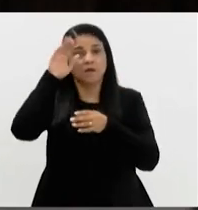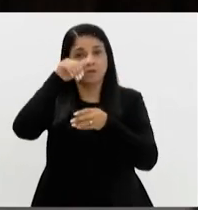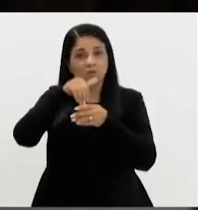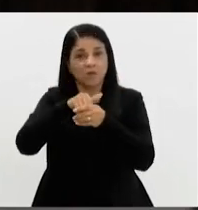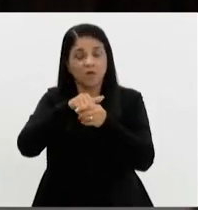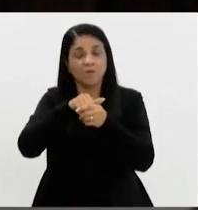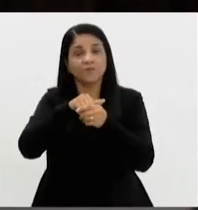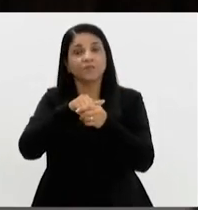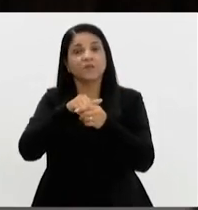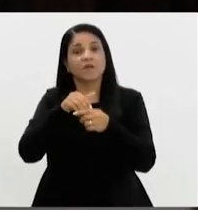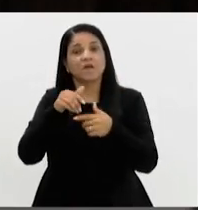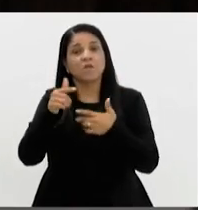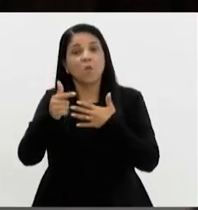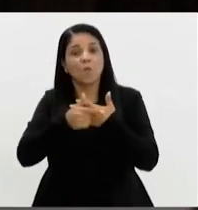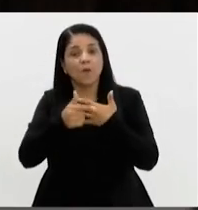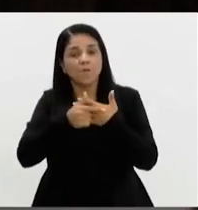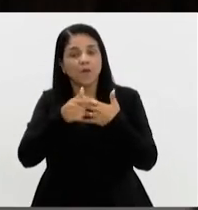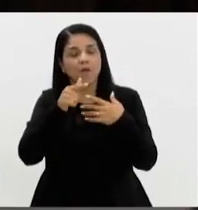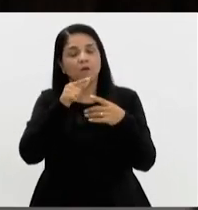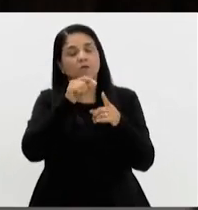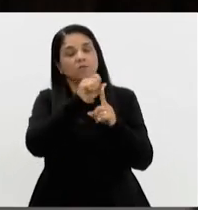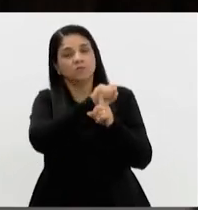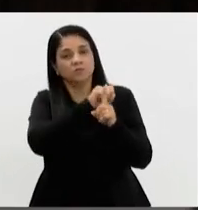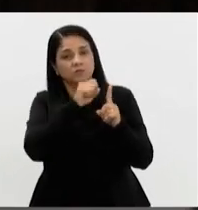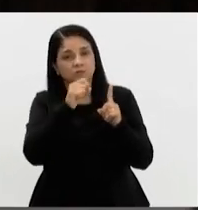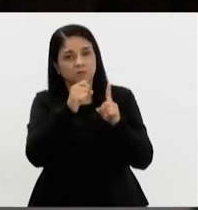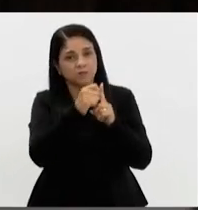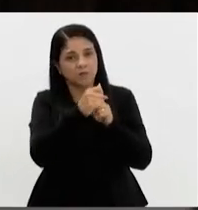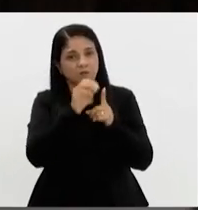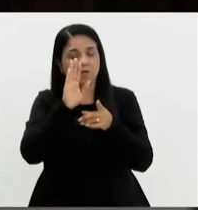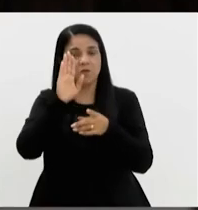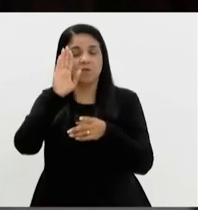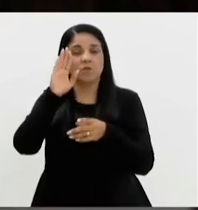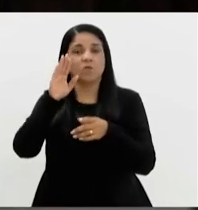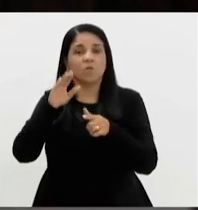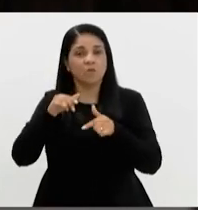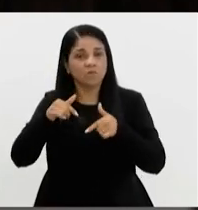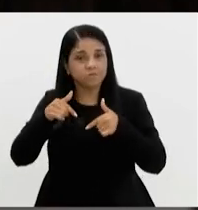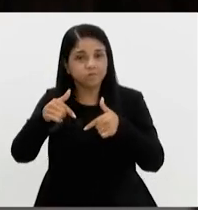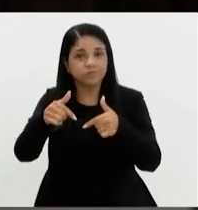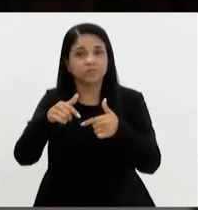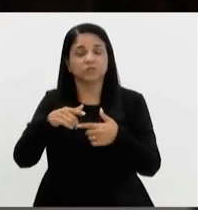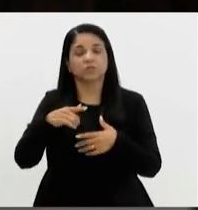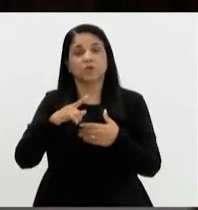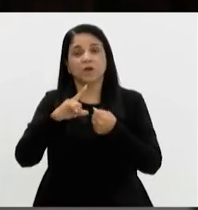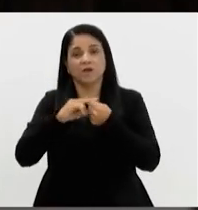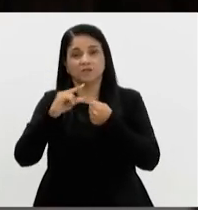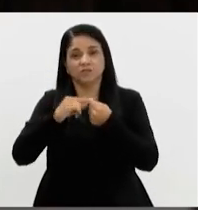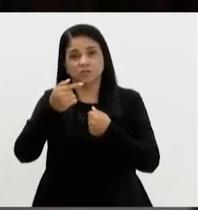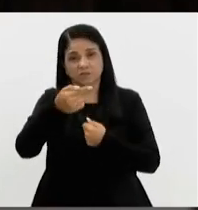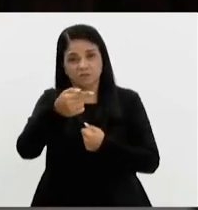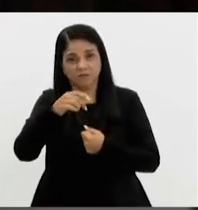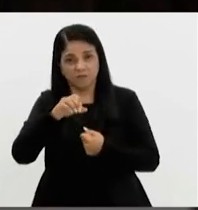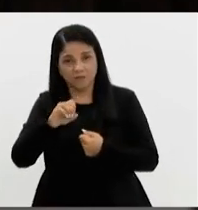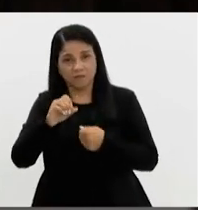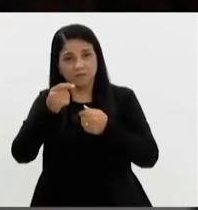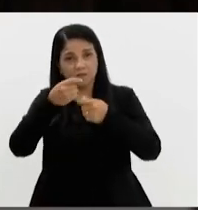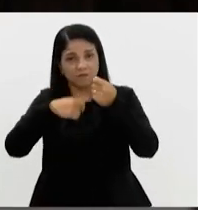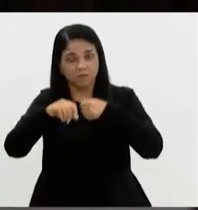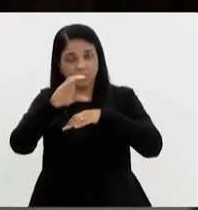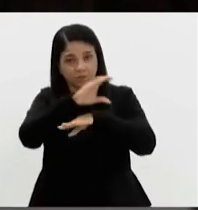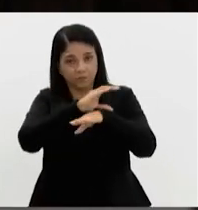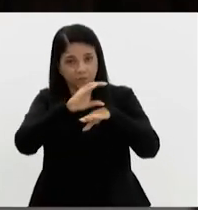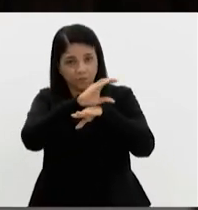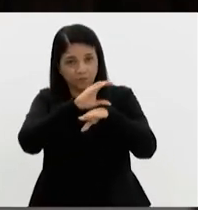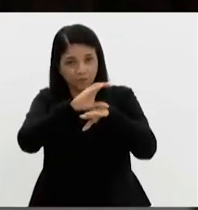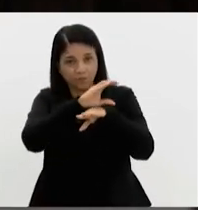social da atividade Empresarial contido do nosso Artigo 170 das disposições da ordem econômicas na nossa Constituição que é aplicável